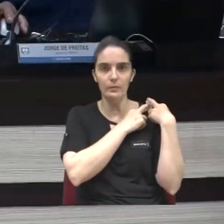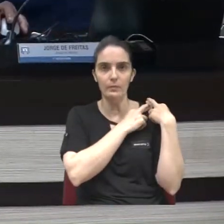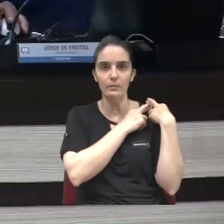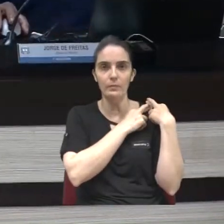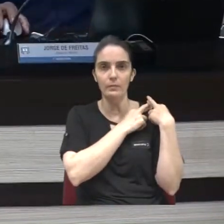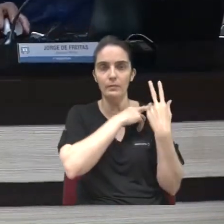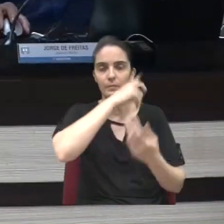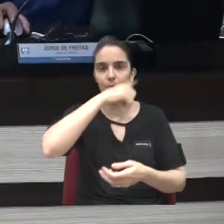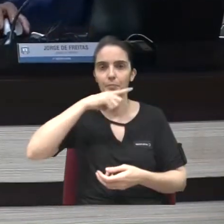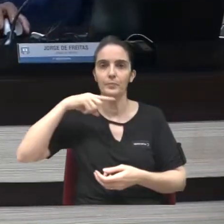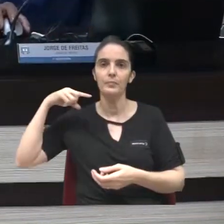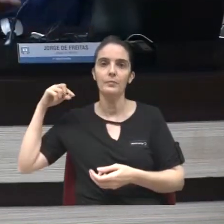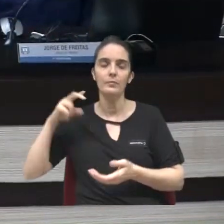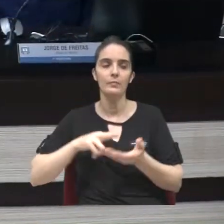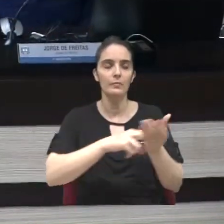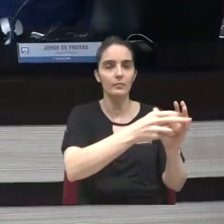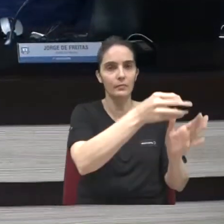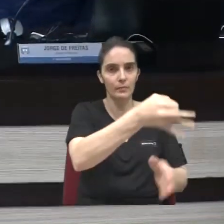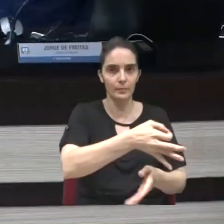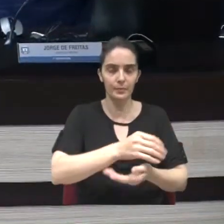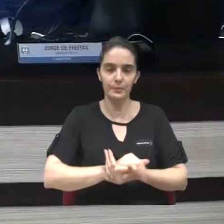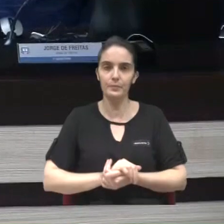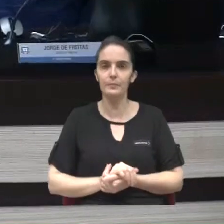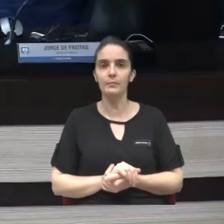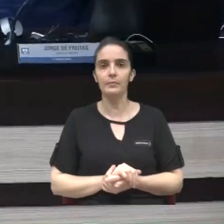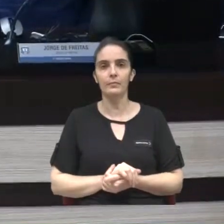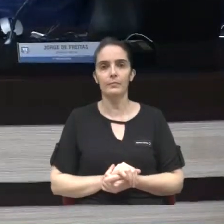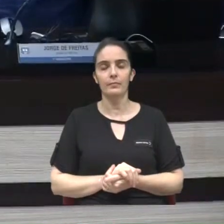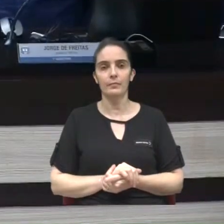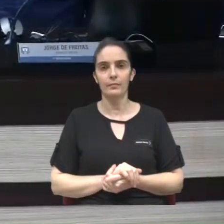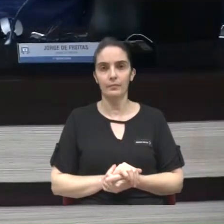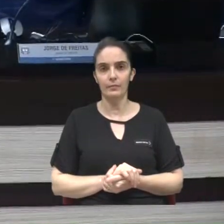Costa. As comissões.